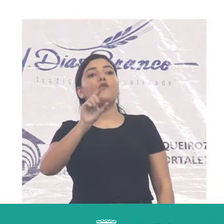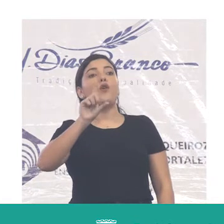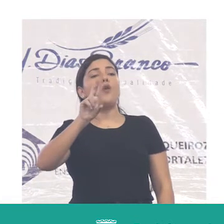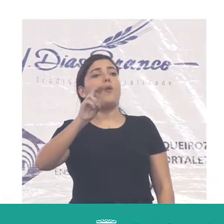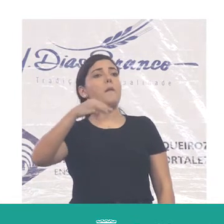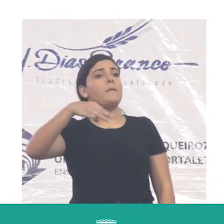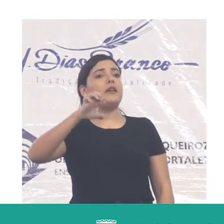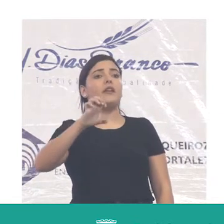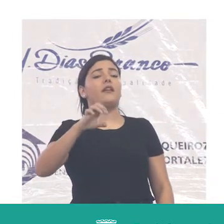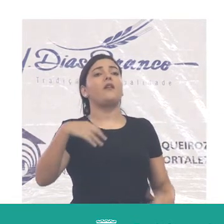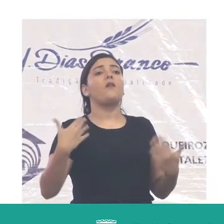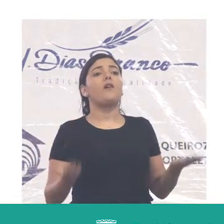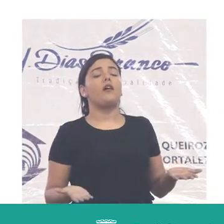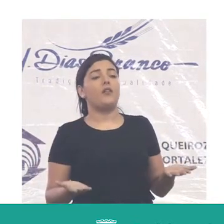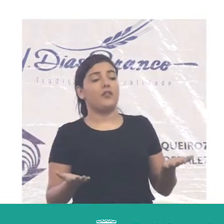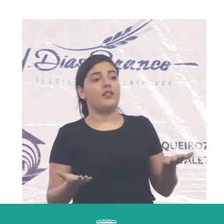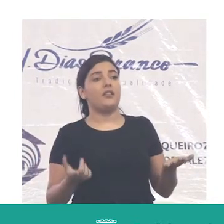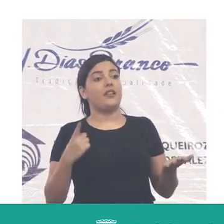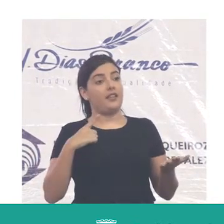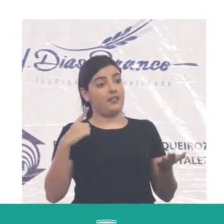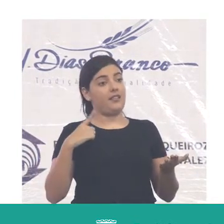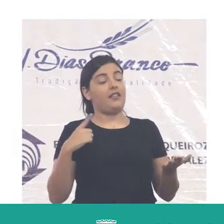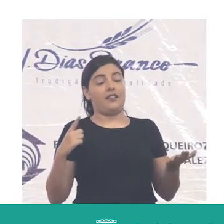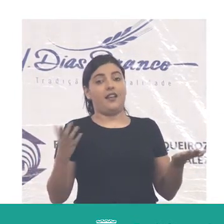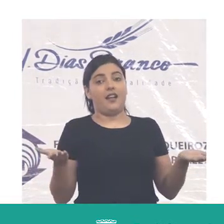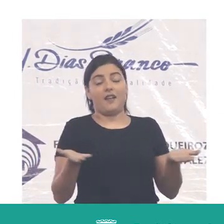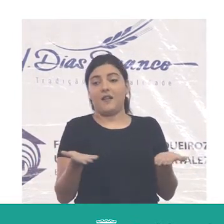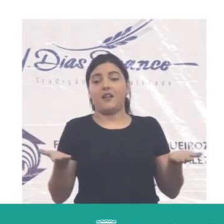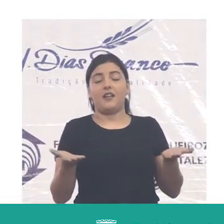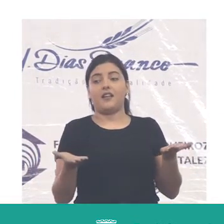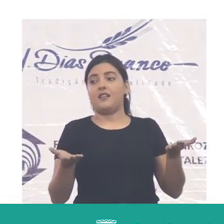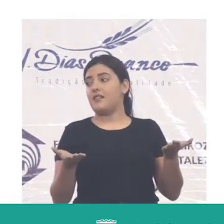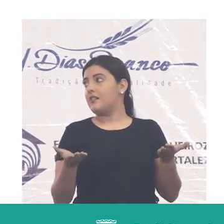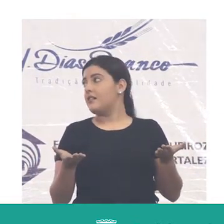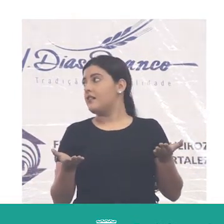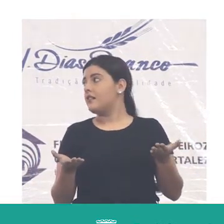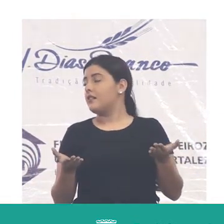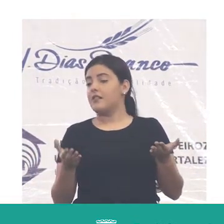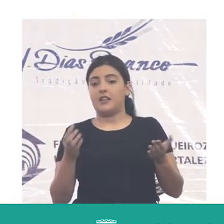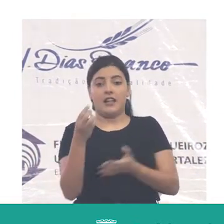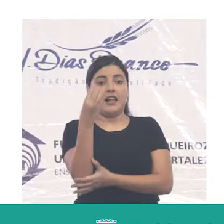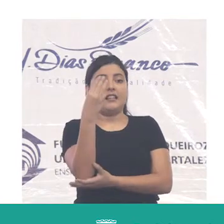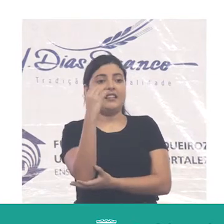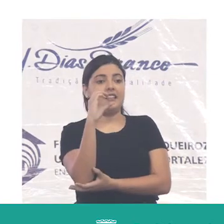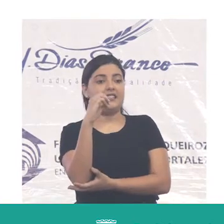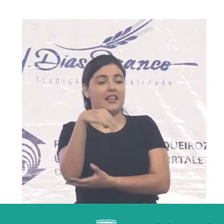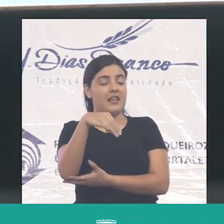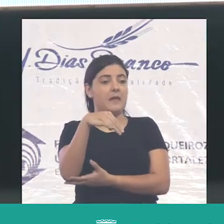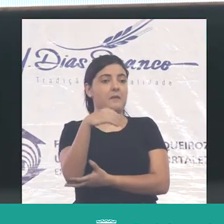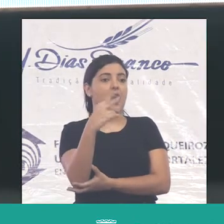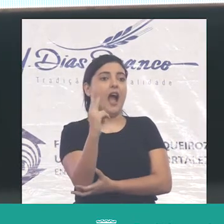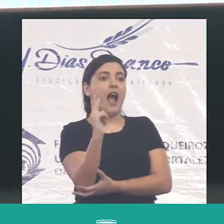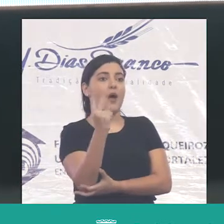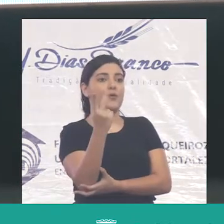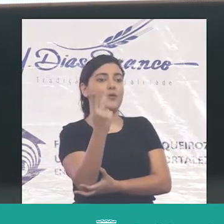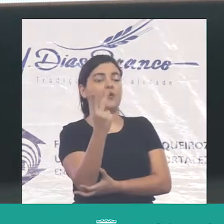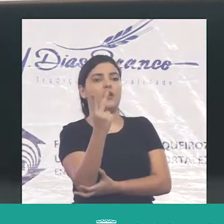objeto? O volume do objeto é o volume que corresponde a esses 3 centímetros de altura.